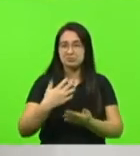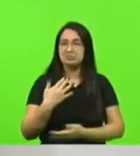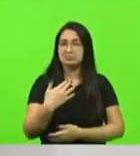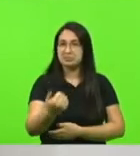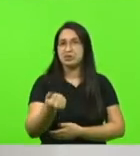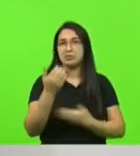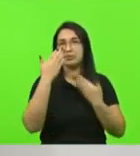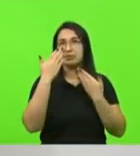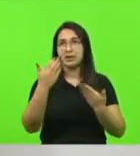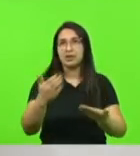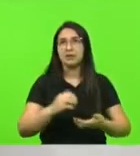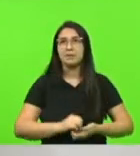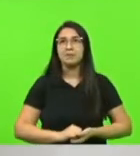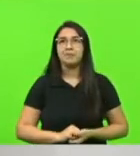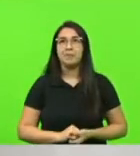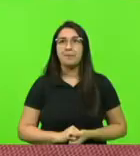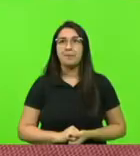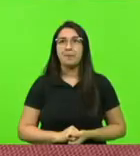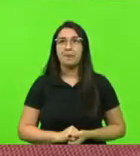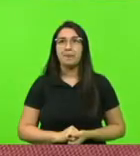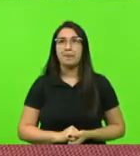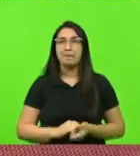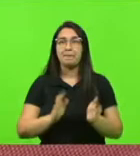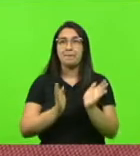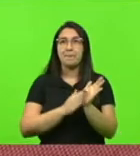muito obrigado.